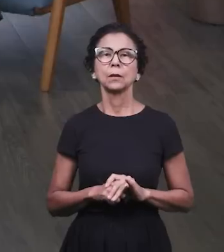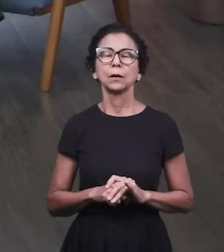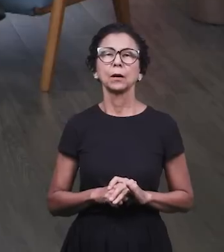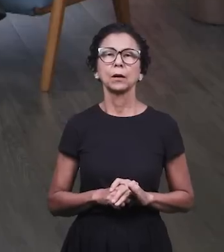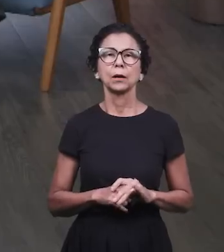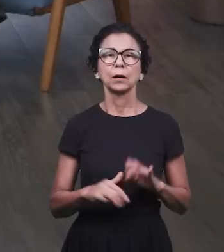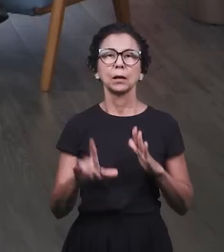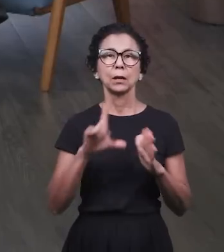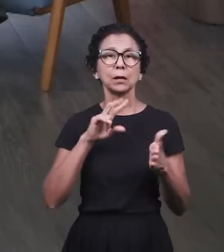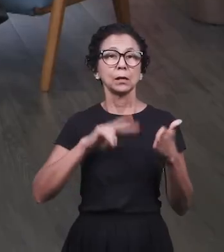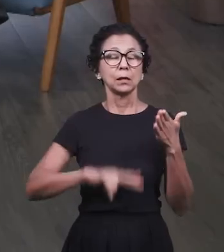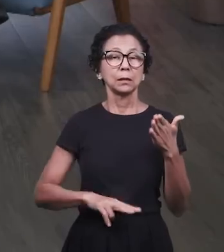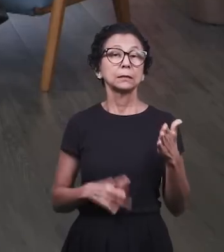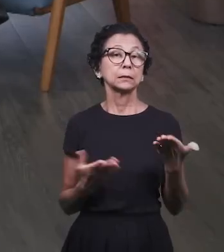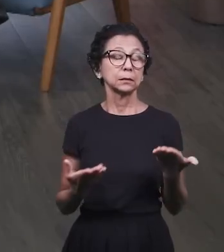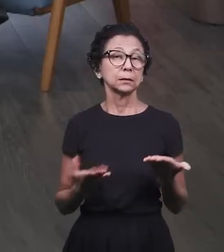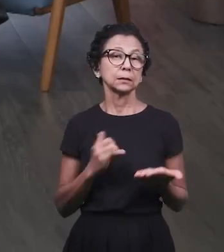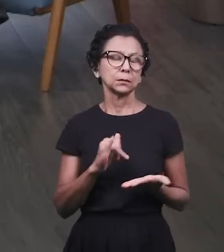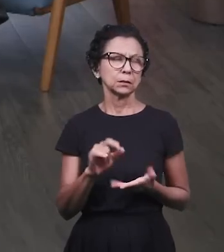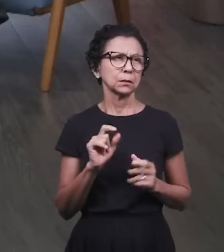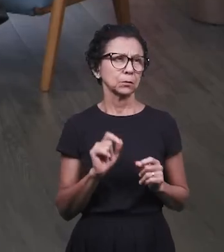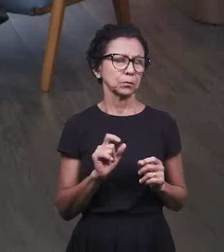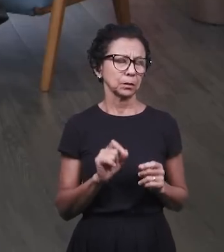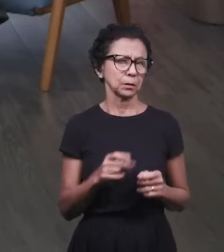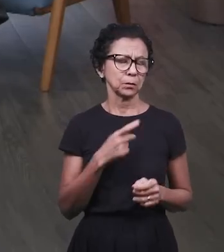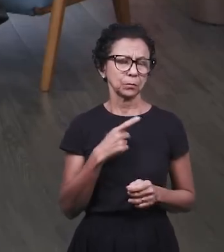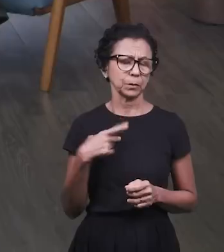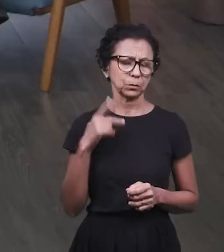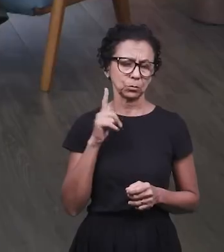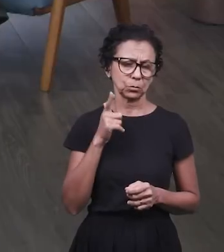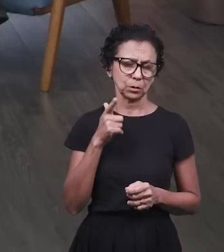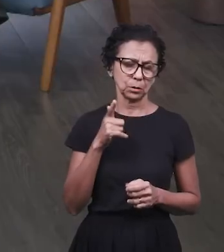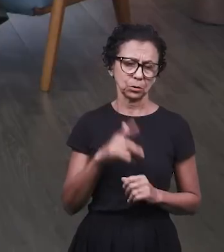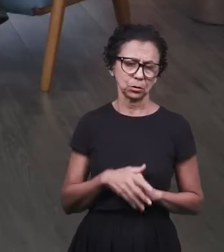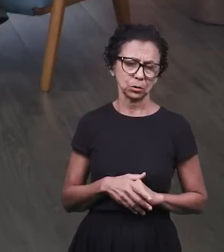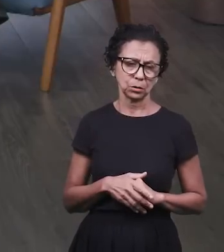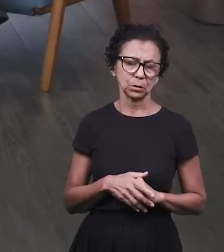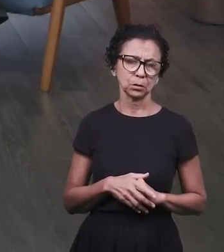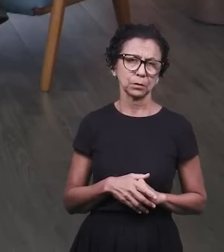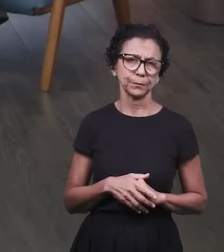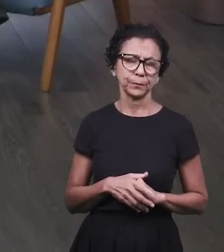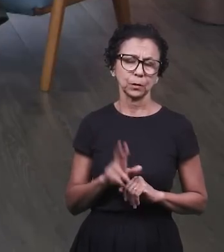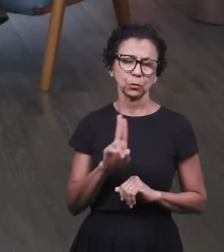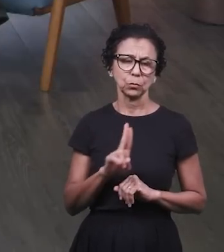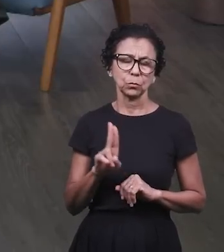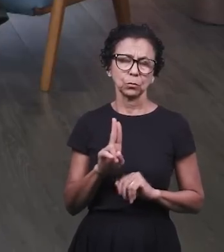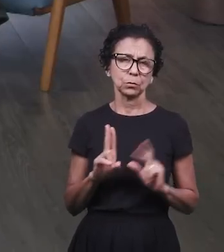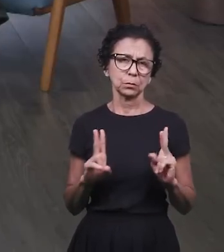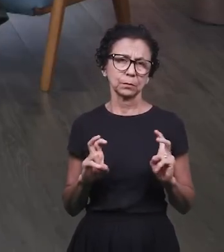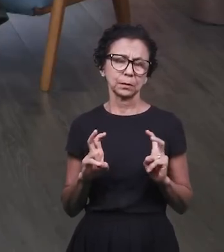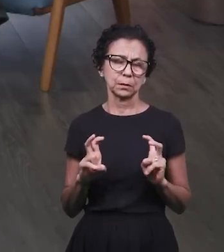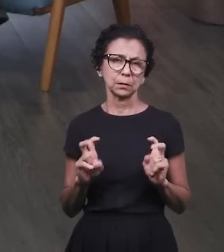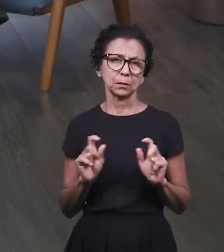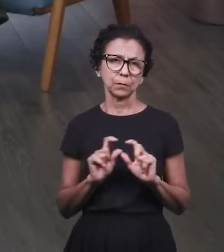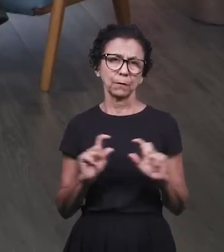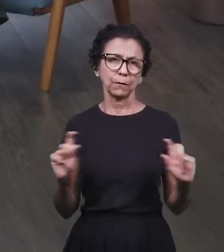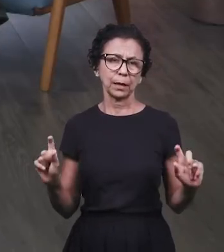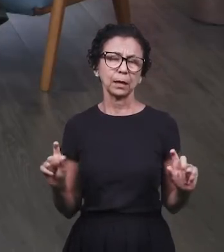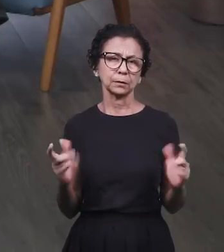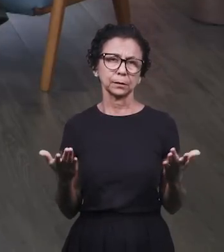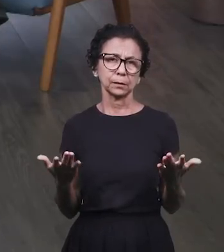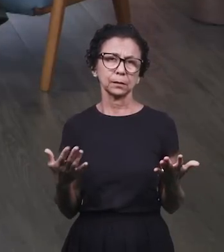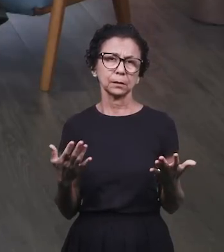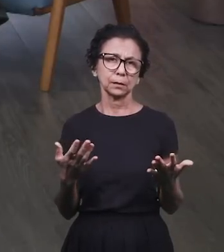um aspecto, antes de ler, eu queria dizer aqui o seguinte: o pastor Deuti trouxe uma expressão na escola